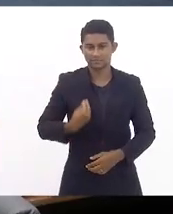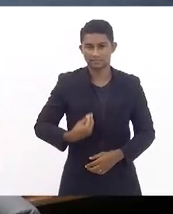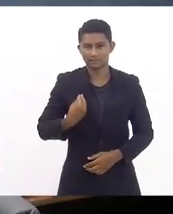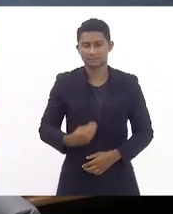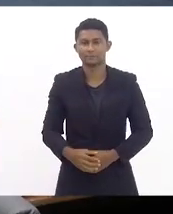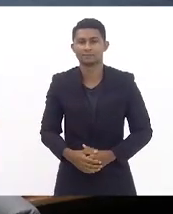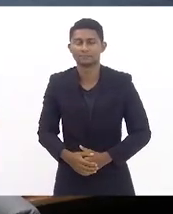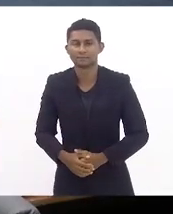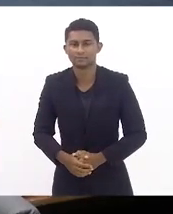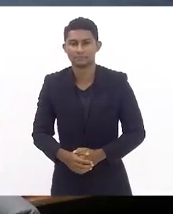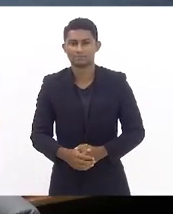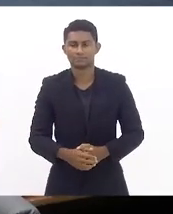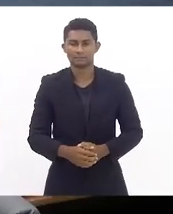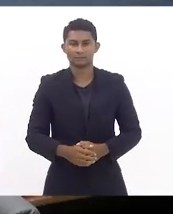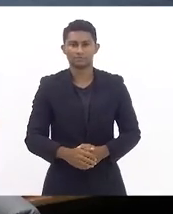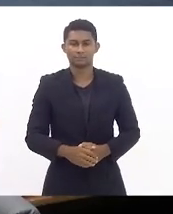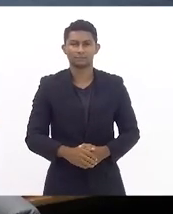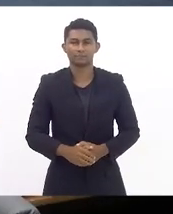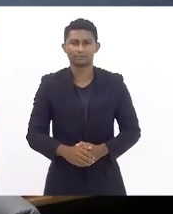Deputado Carlos Macedo.